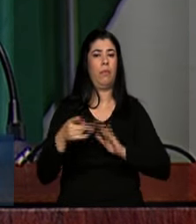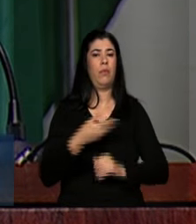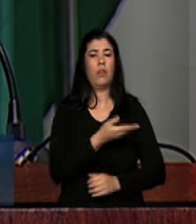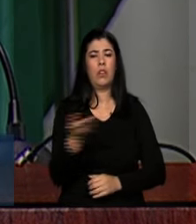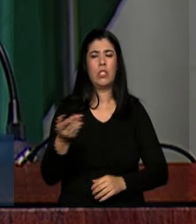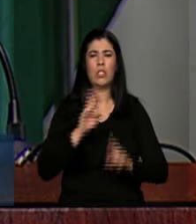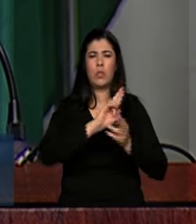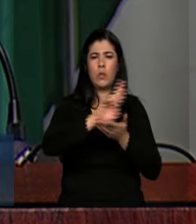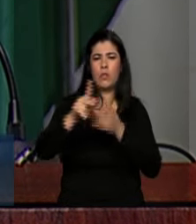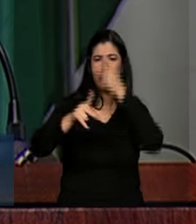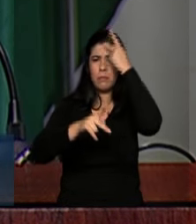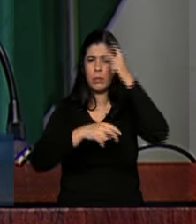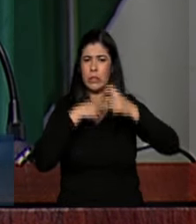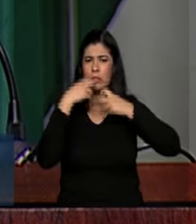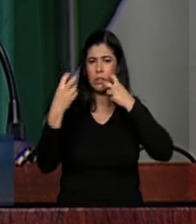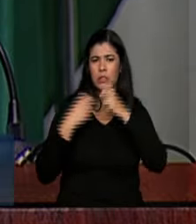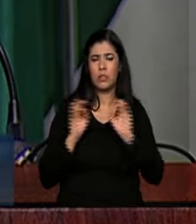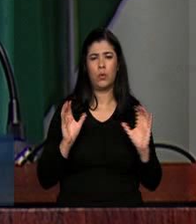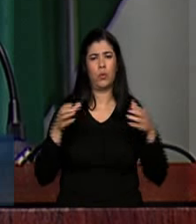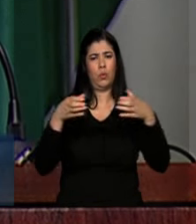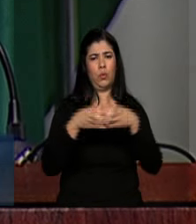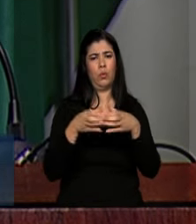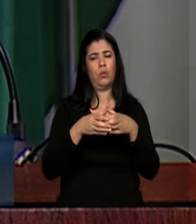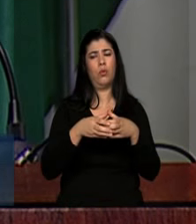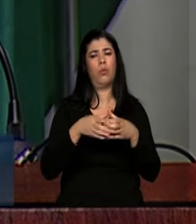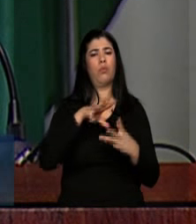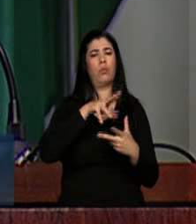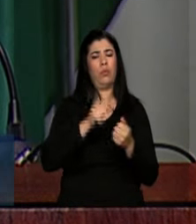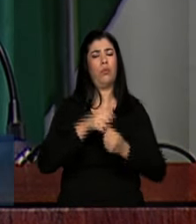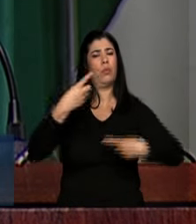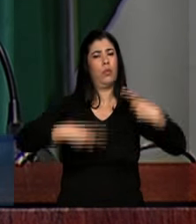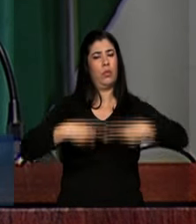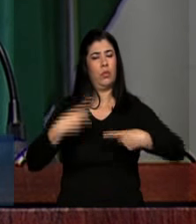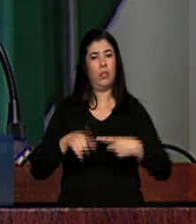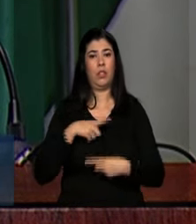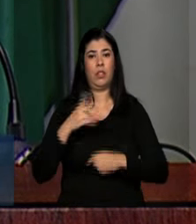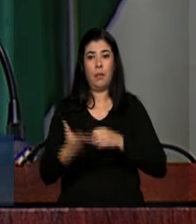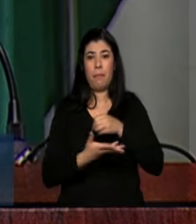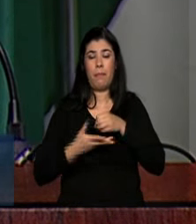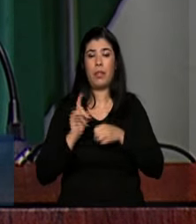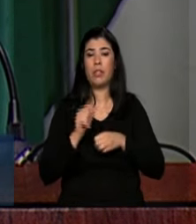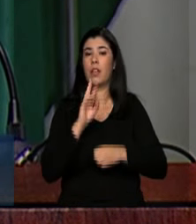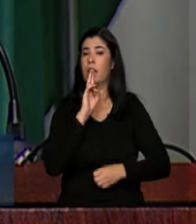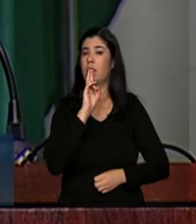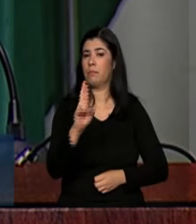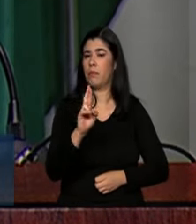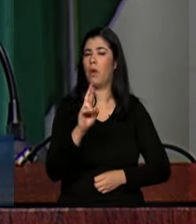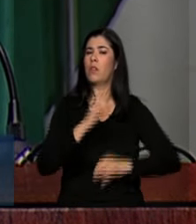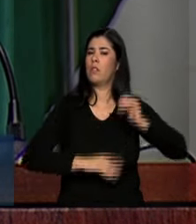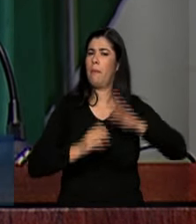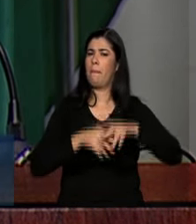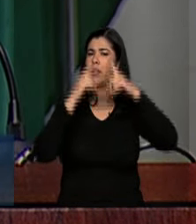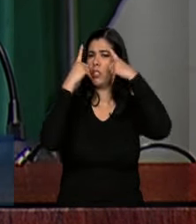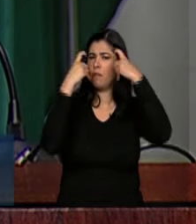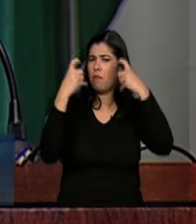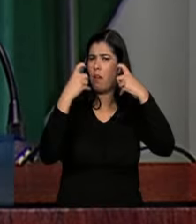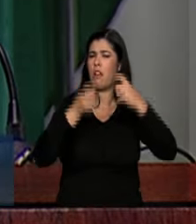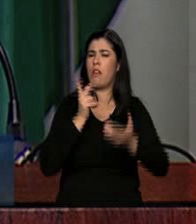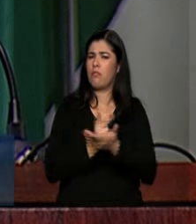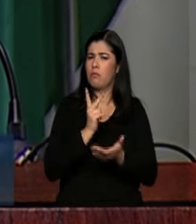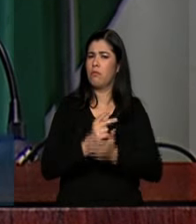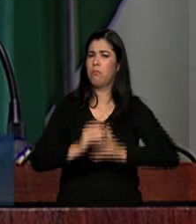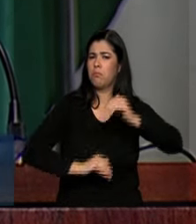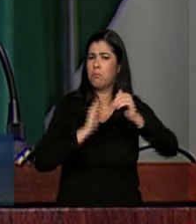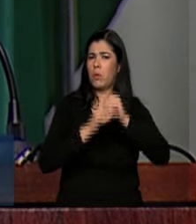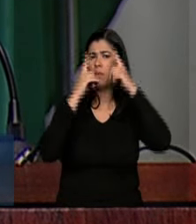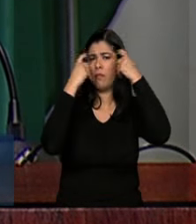vozes influentes em círculos decisórios mundo afora ainda sustentam que a resposta à violência é mais violência, que